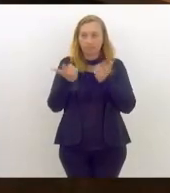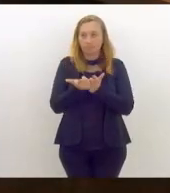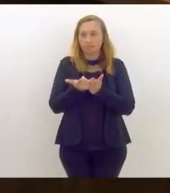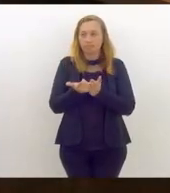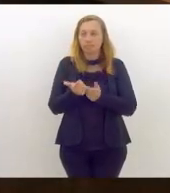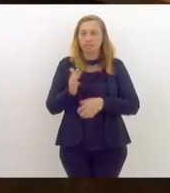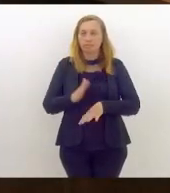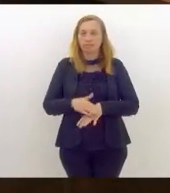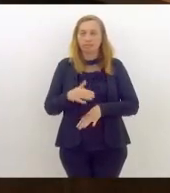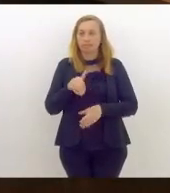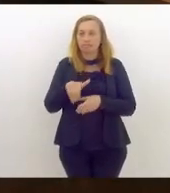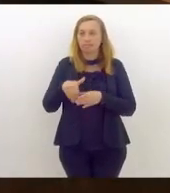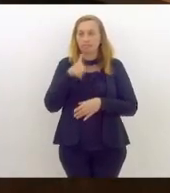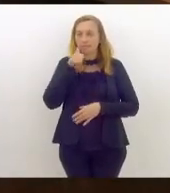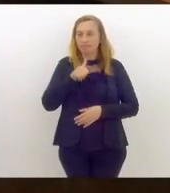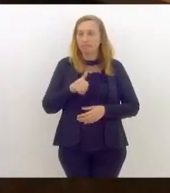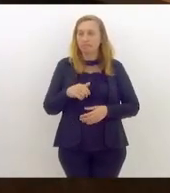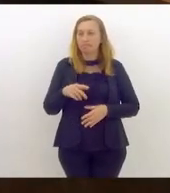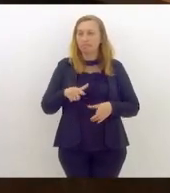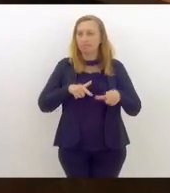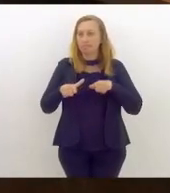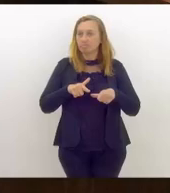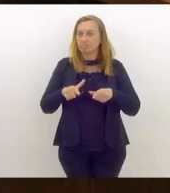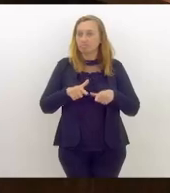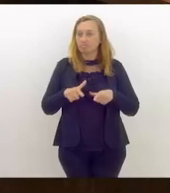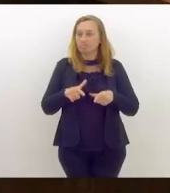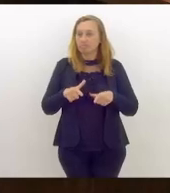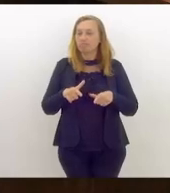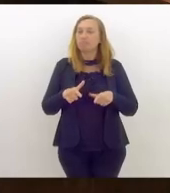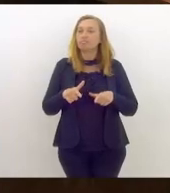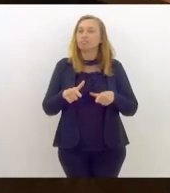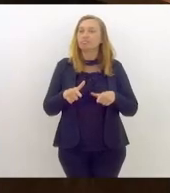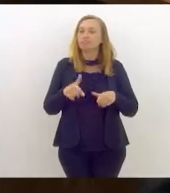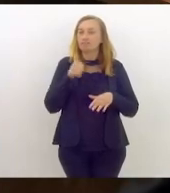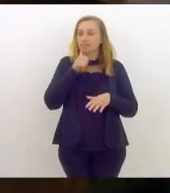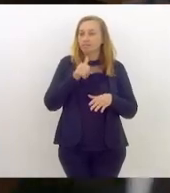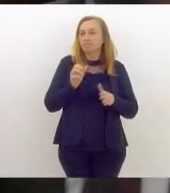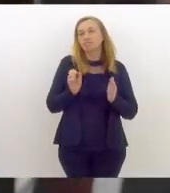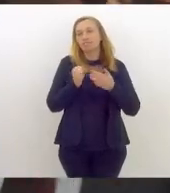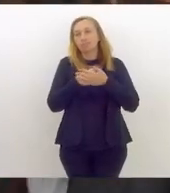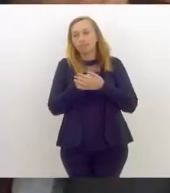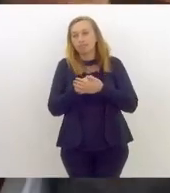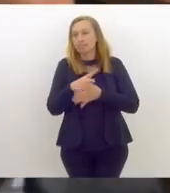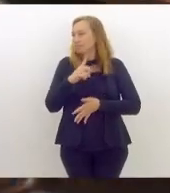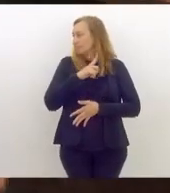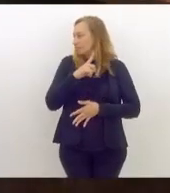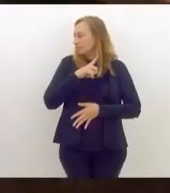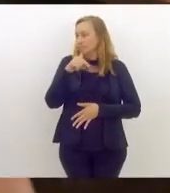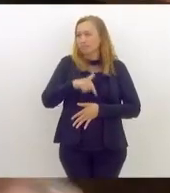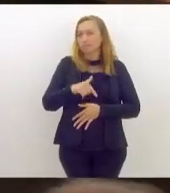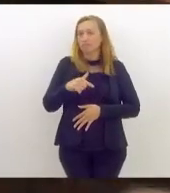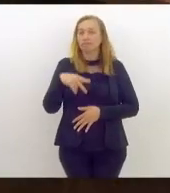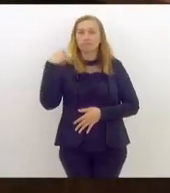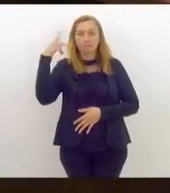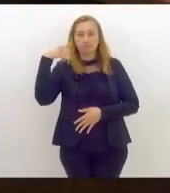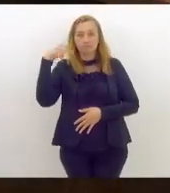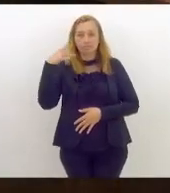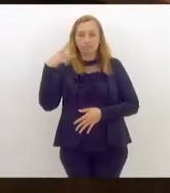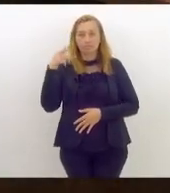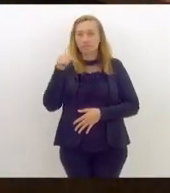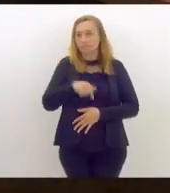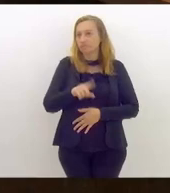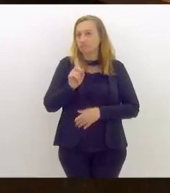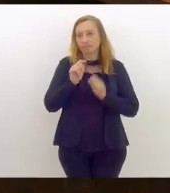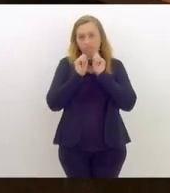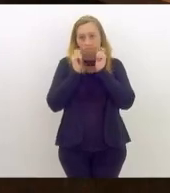Não é isso, porque o trabalho das mulheres muitas vezes é muito invisibilizado. Então, quando nós temos aqui uma vereadora... Aqui como... na Lerge,